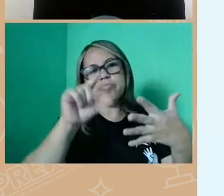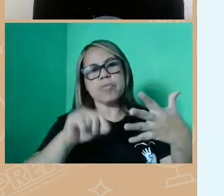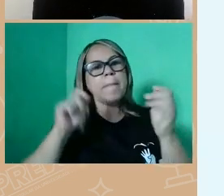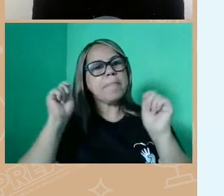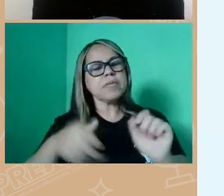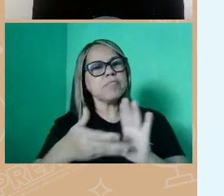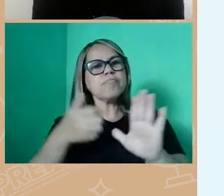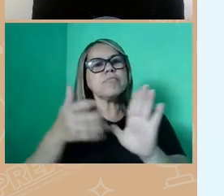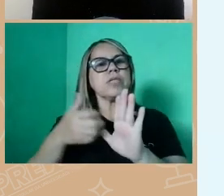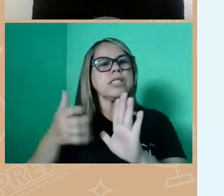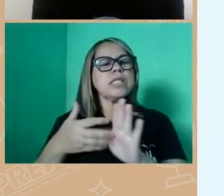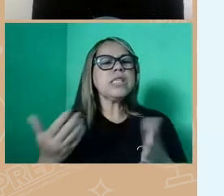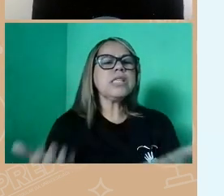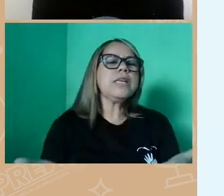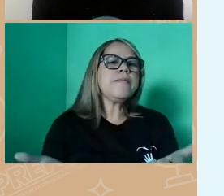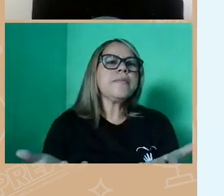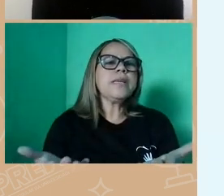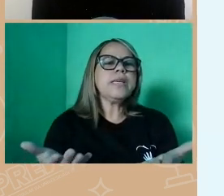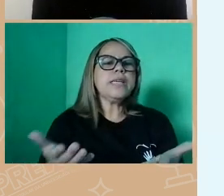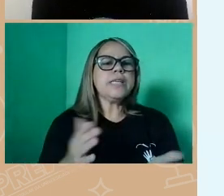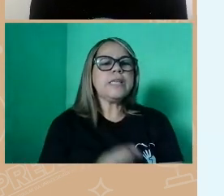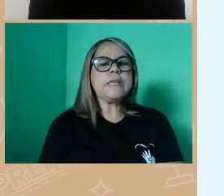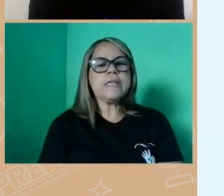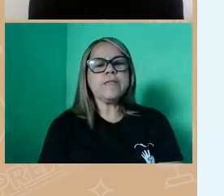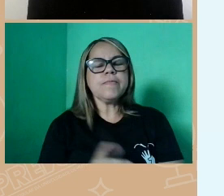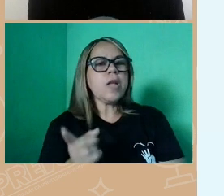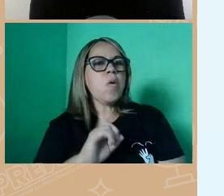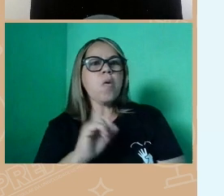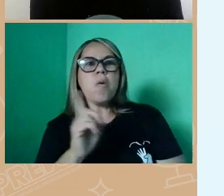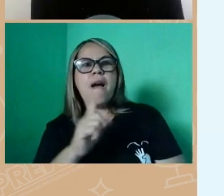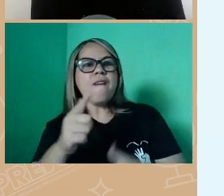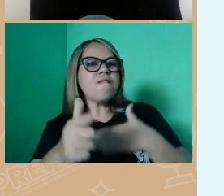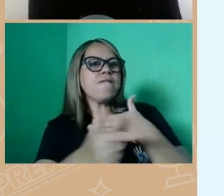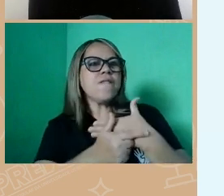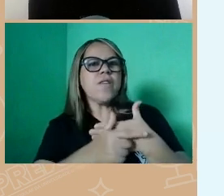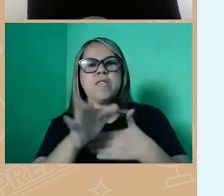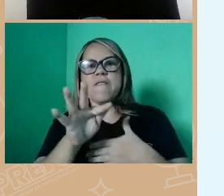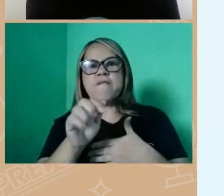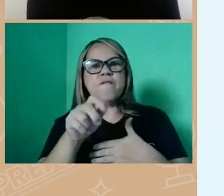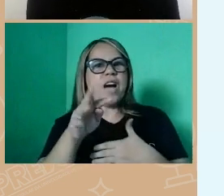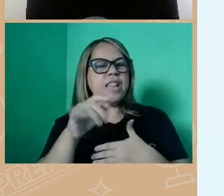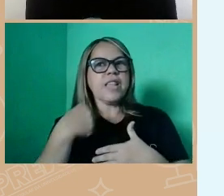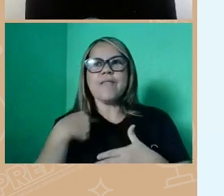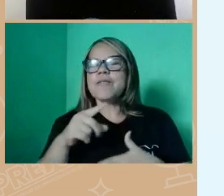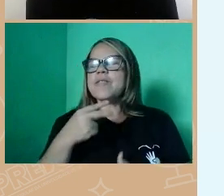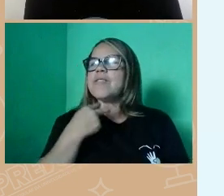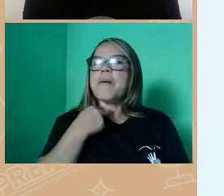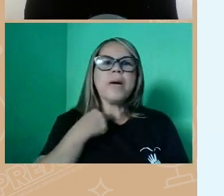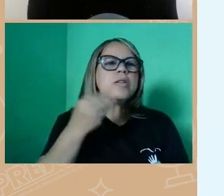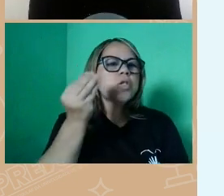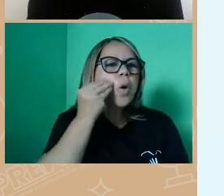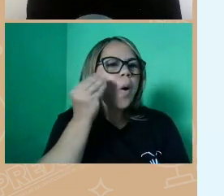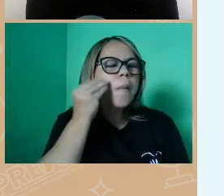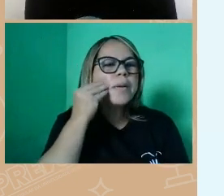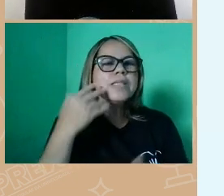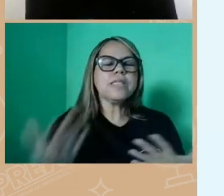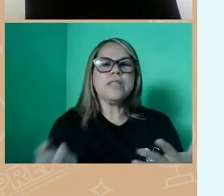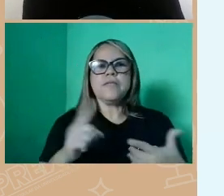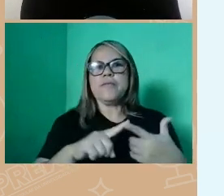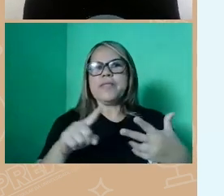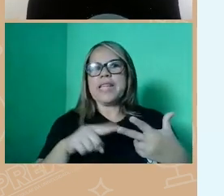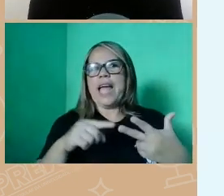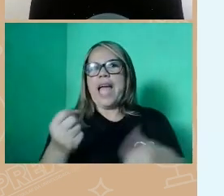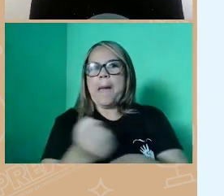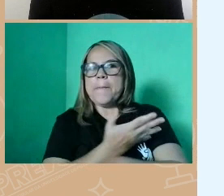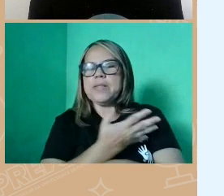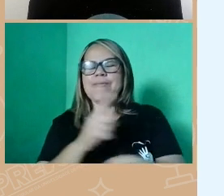Não é uma... a função anfática, ela não pode ser observada, a gente não observa. A emotiva,